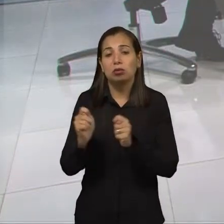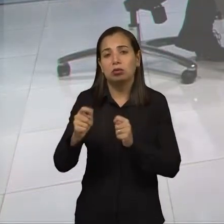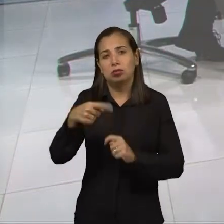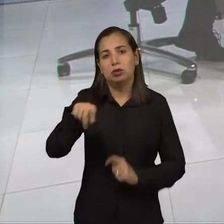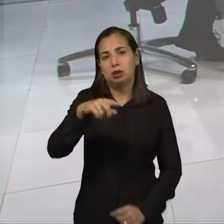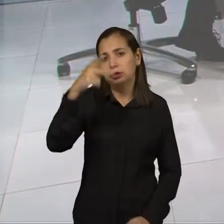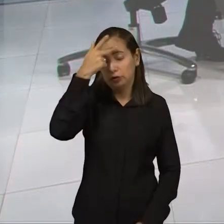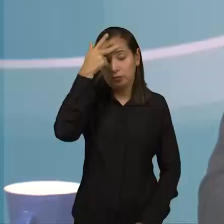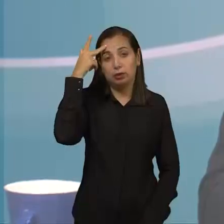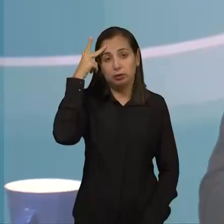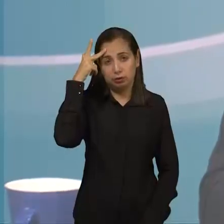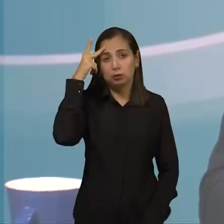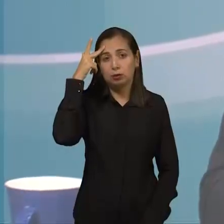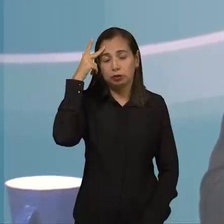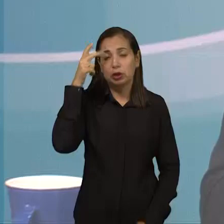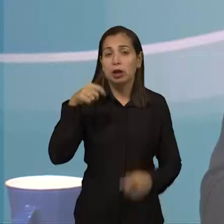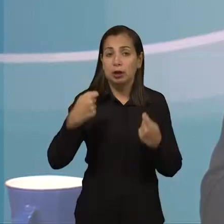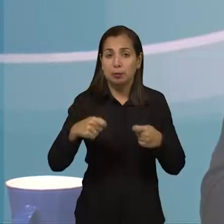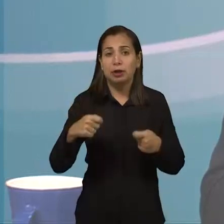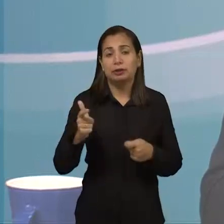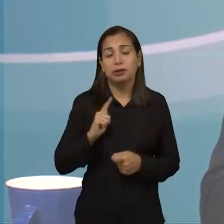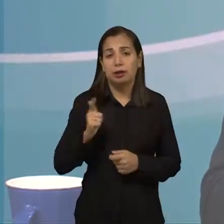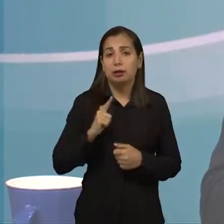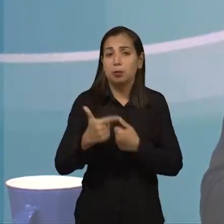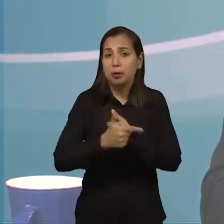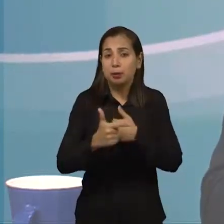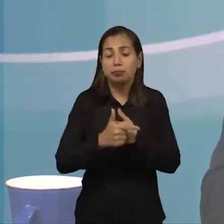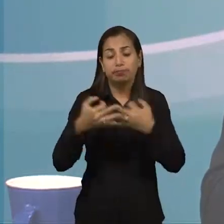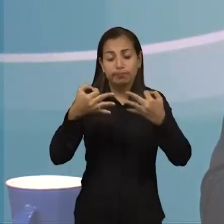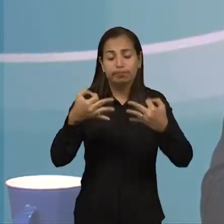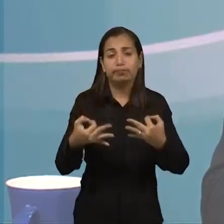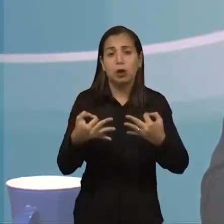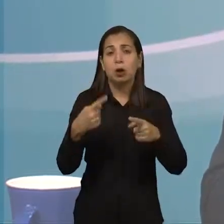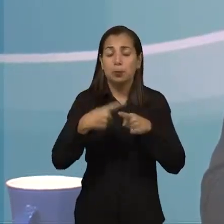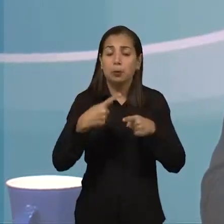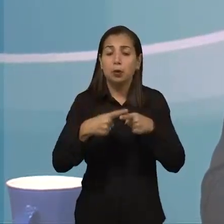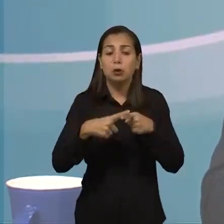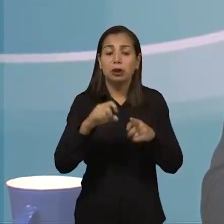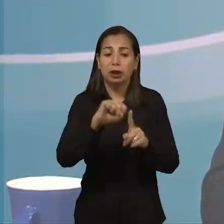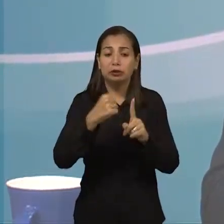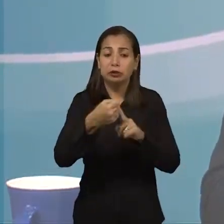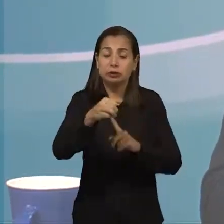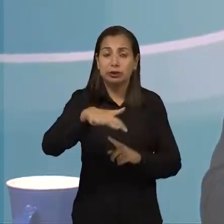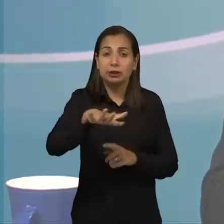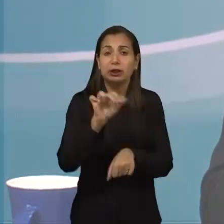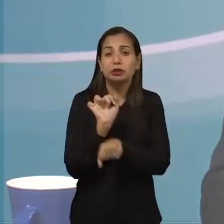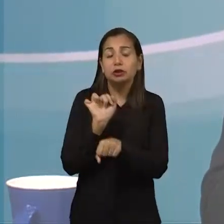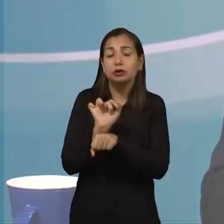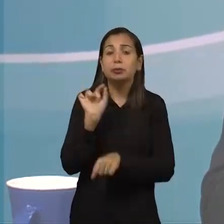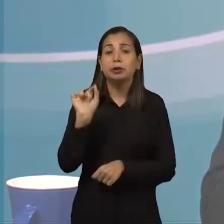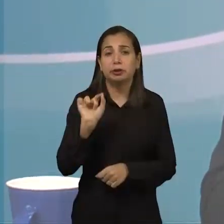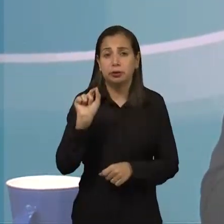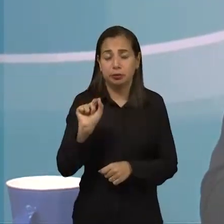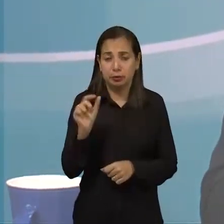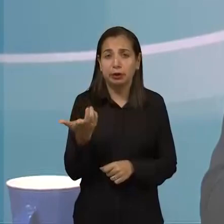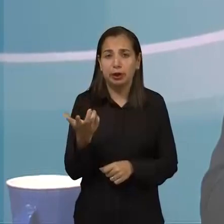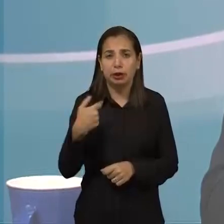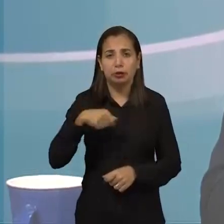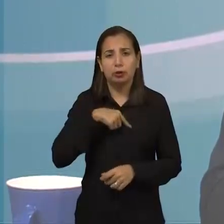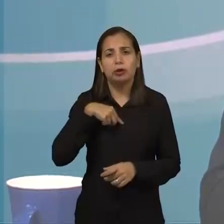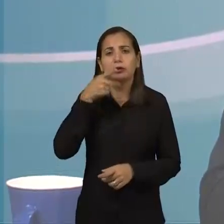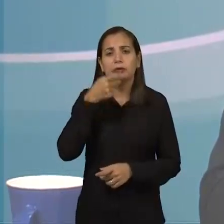ter encarar o papel constitucional que ela tem. A sociedade espera desses, a gente está falando especificamente